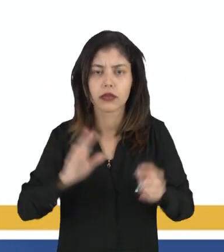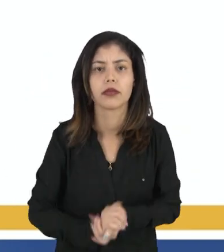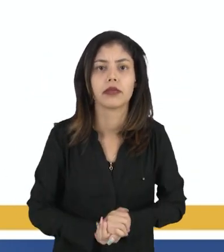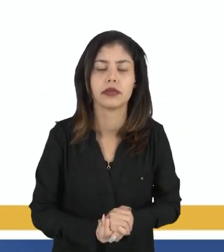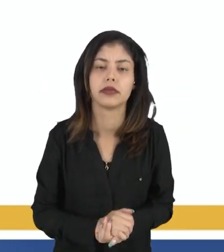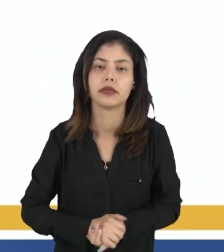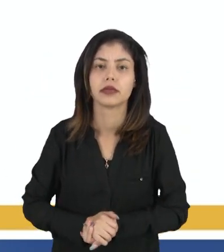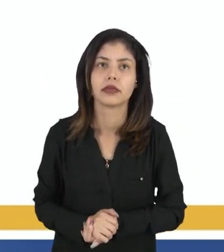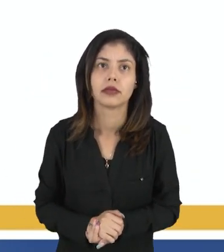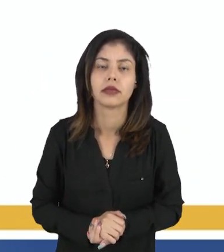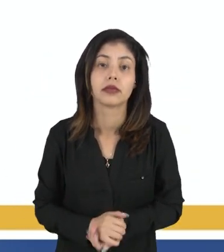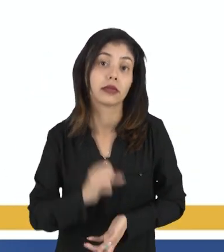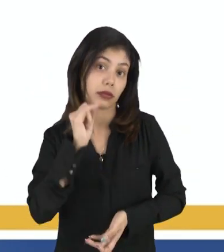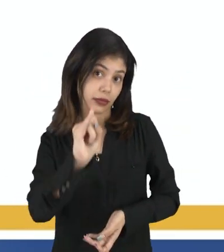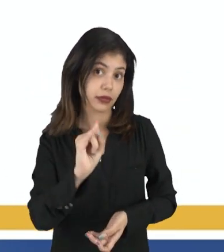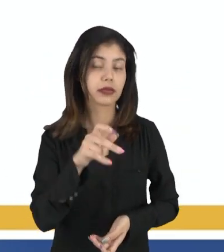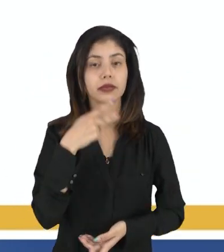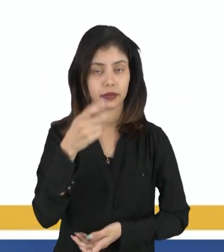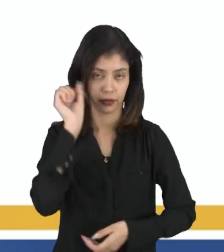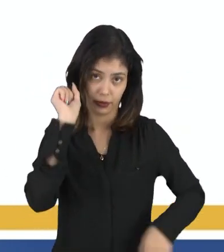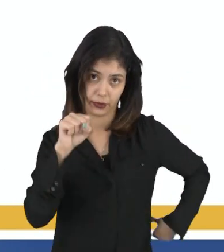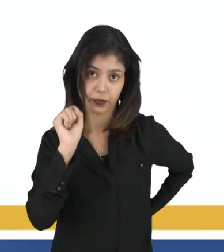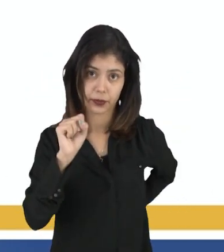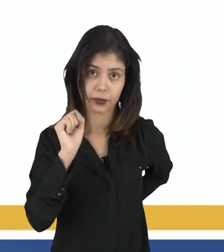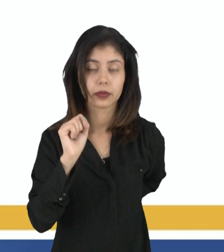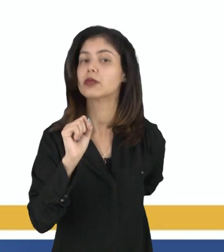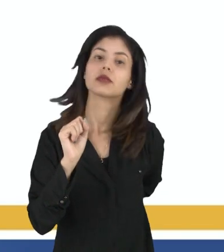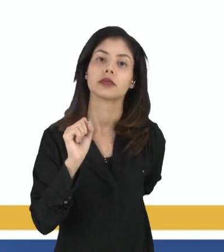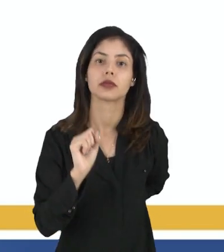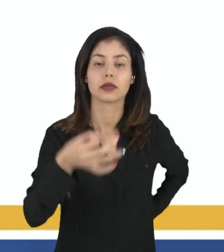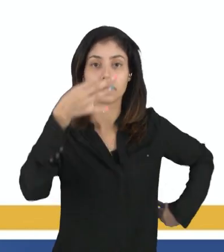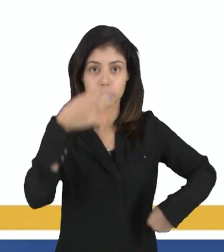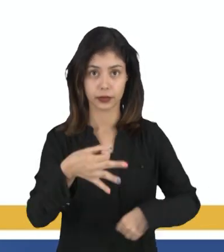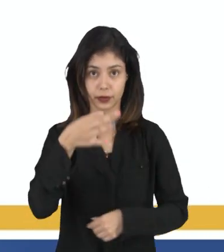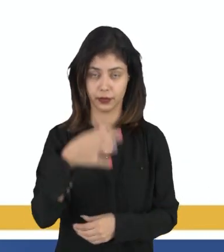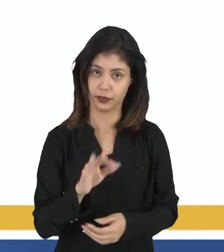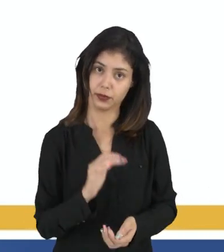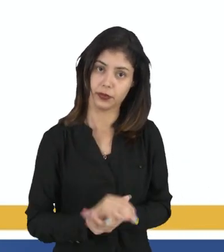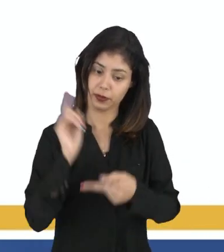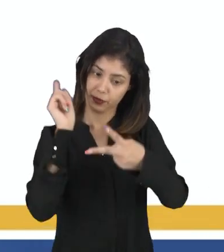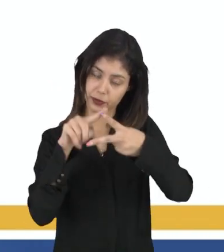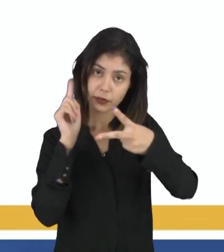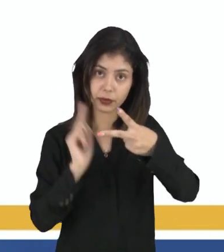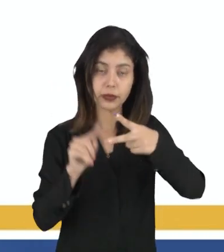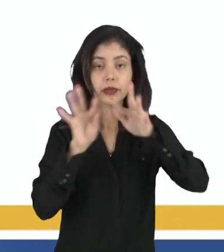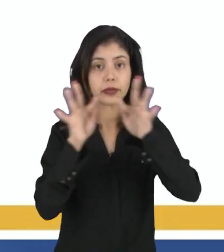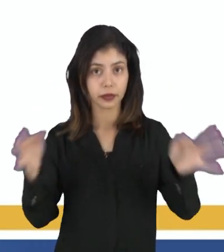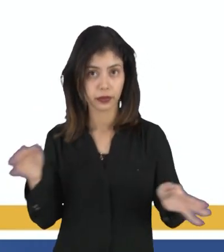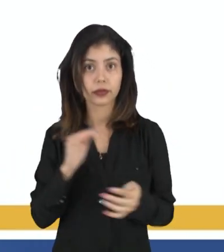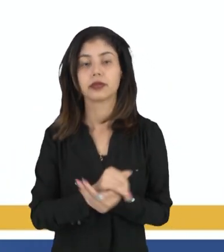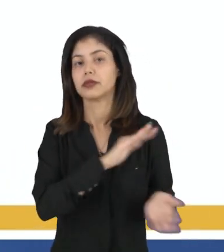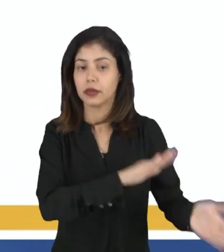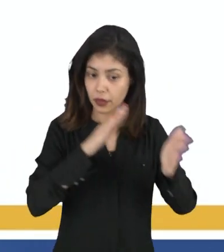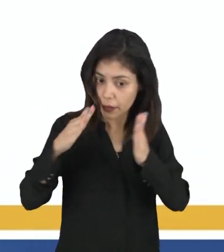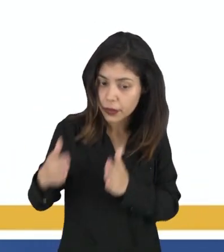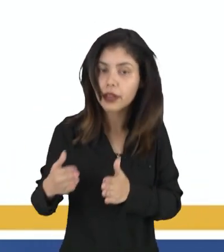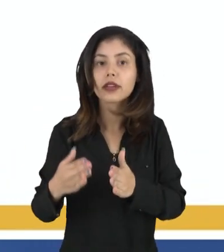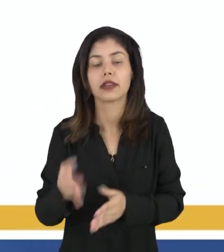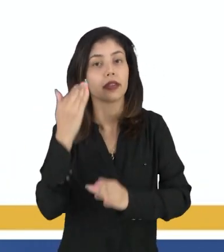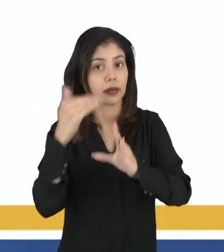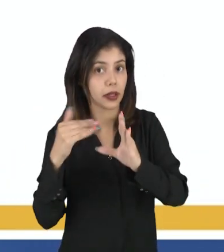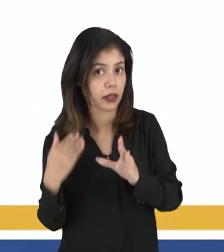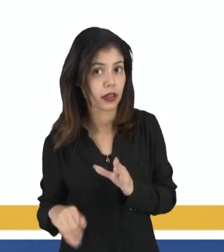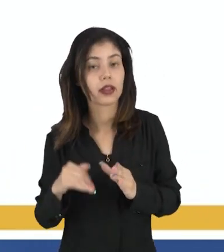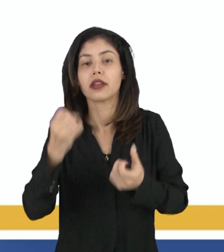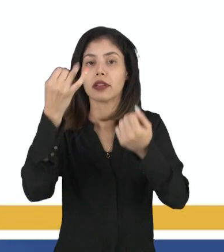mensagem? Se você respondeu que sim, está correto. As duas frases passam a mensagem de